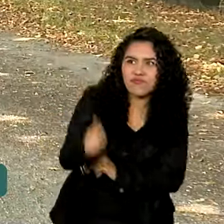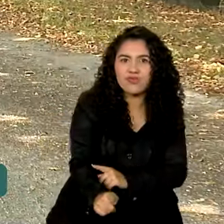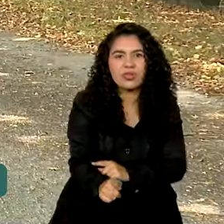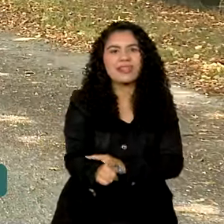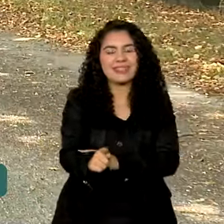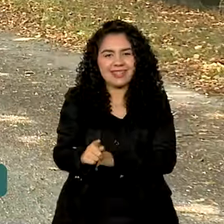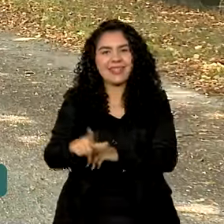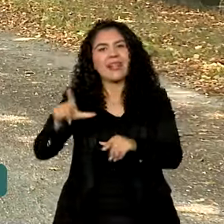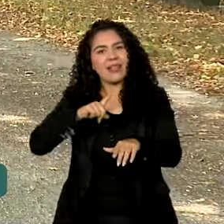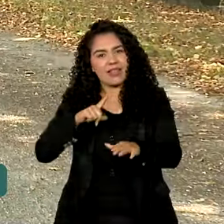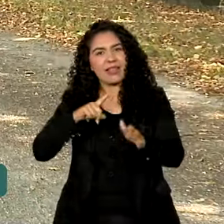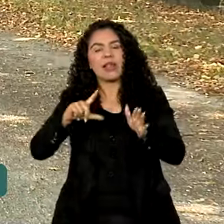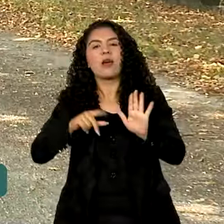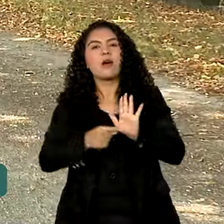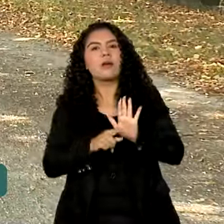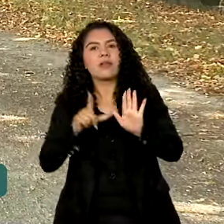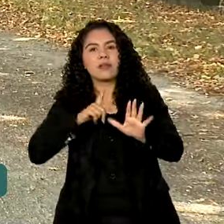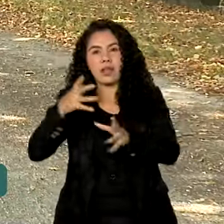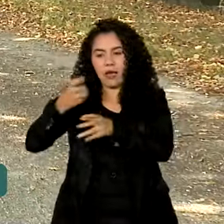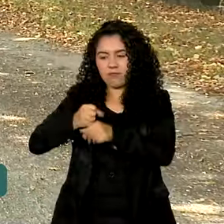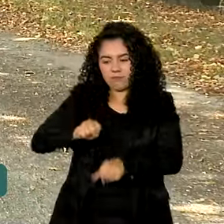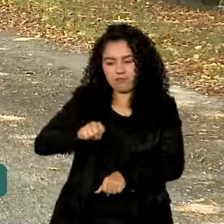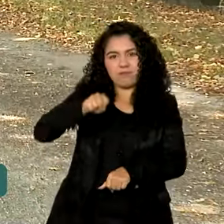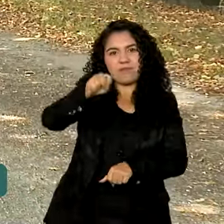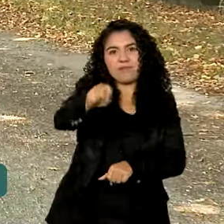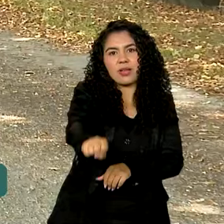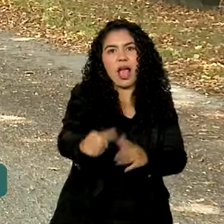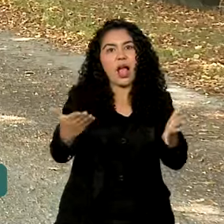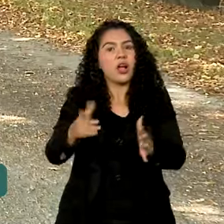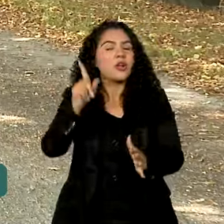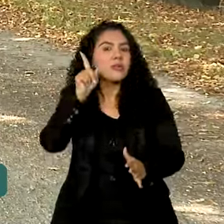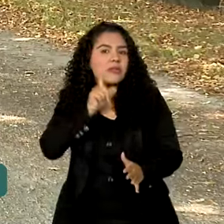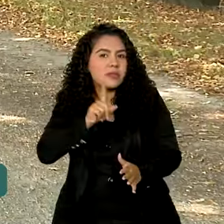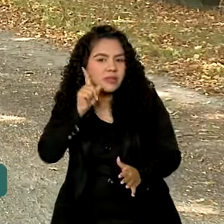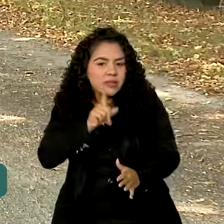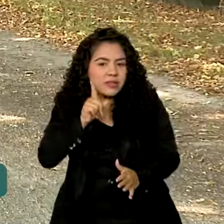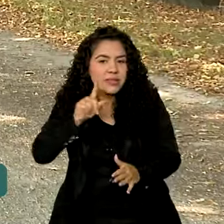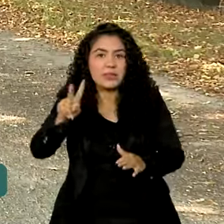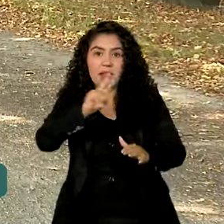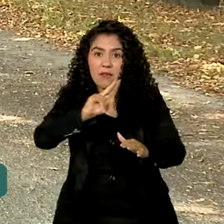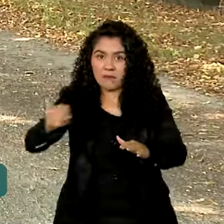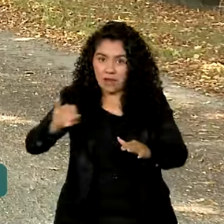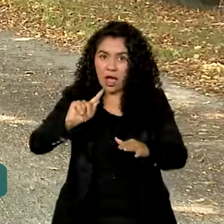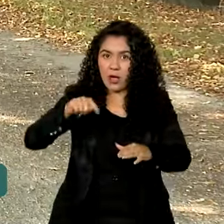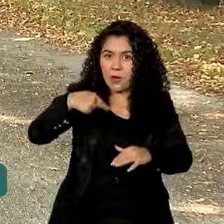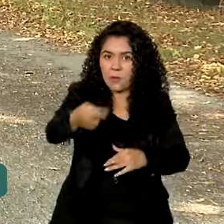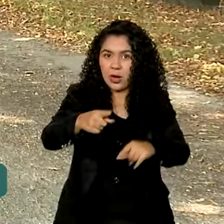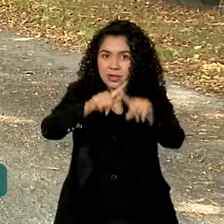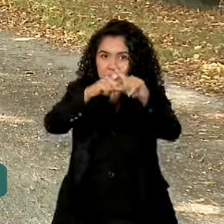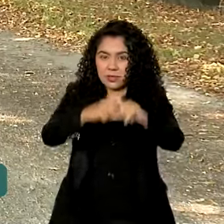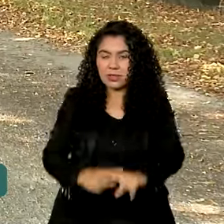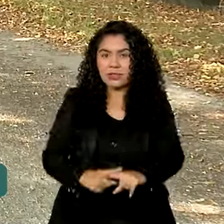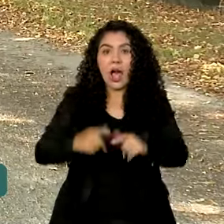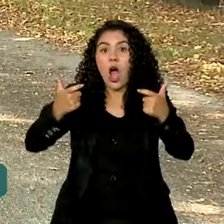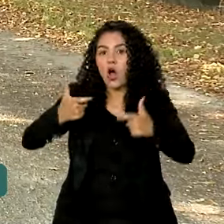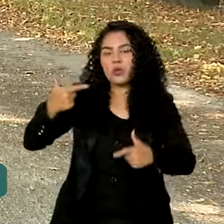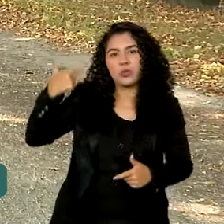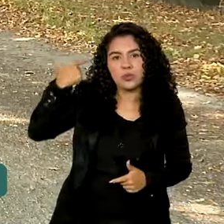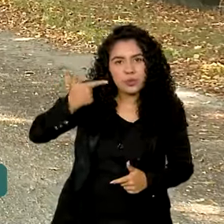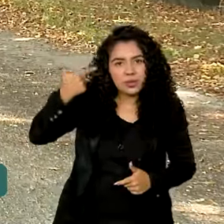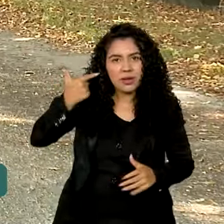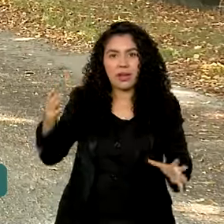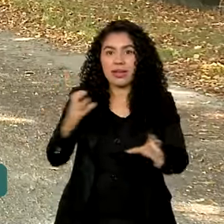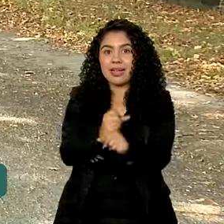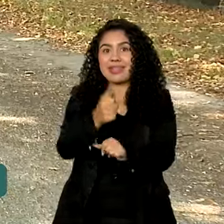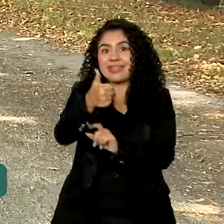aí a passagem de bastão para os Estados Unidos, que vão sediar a próxima edição em Los Angeles. Foram 17 dias